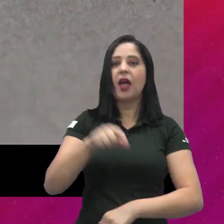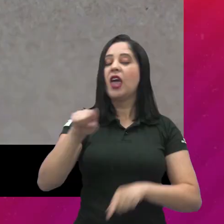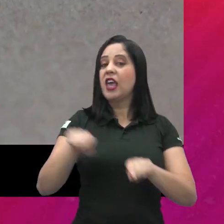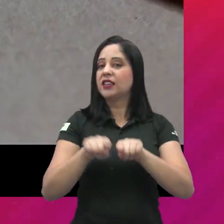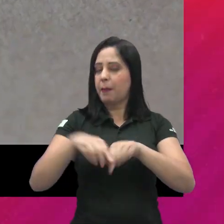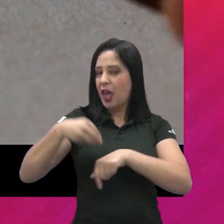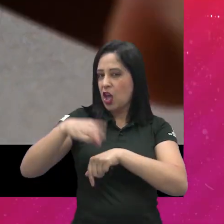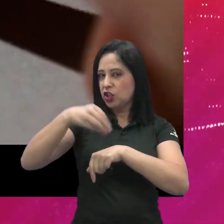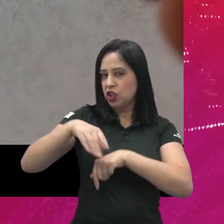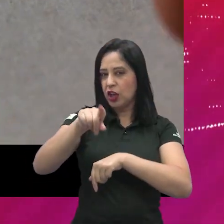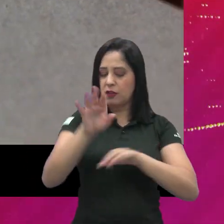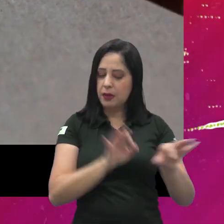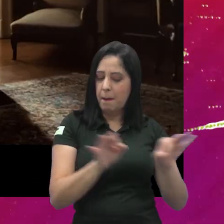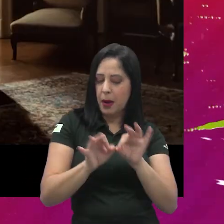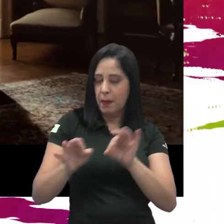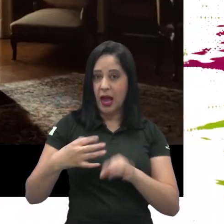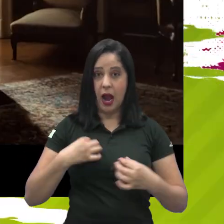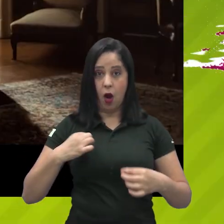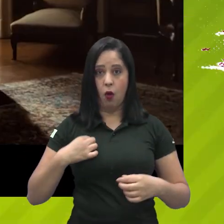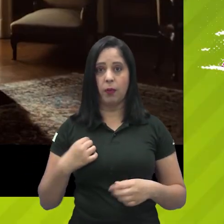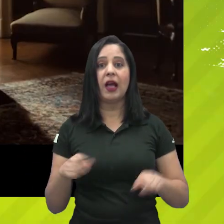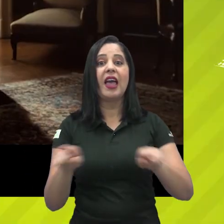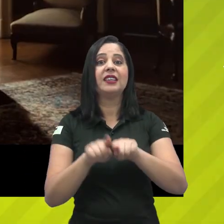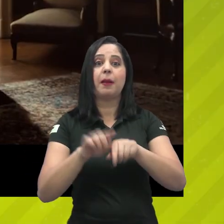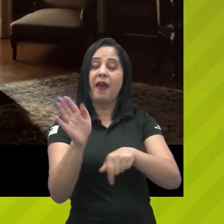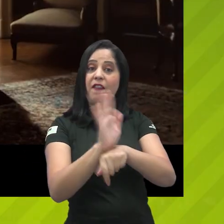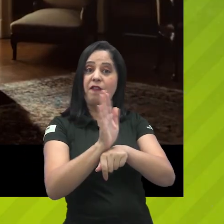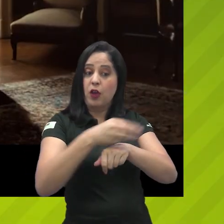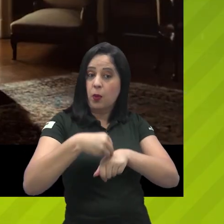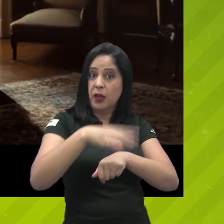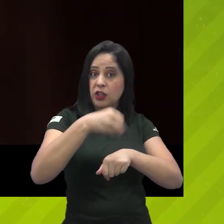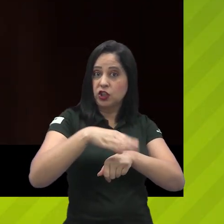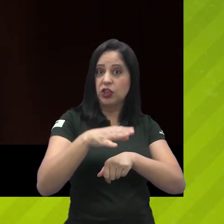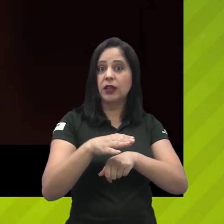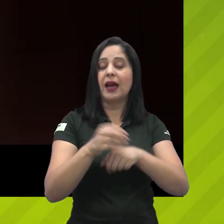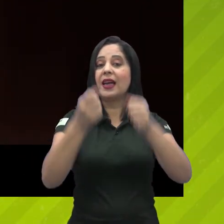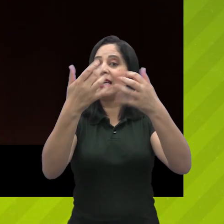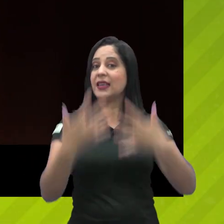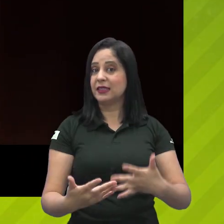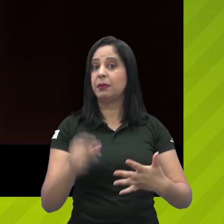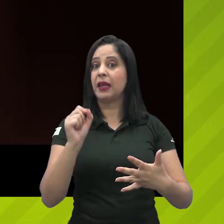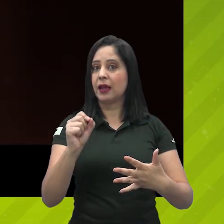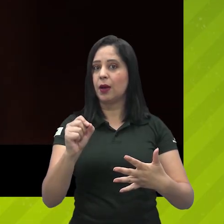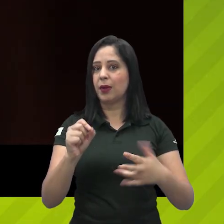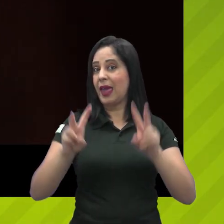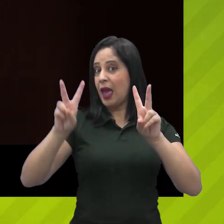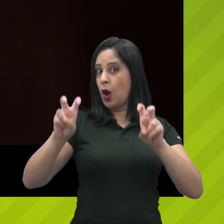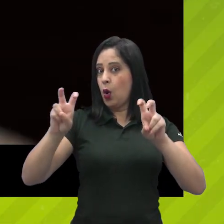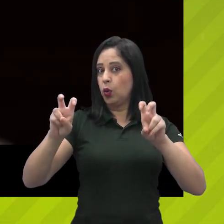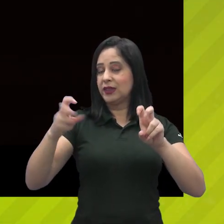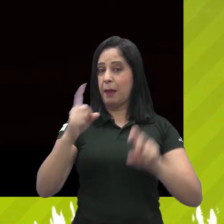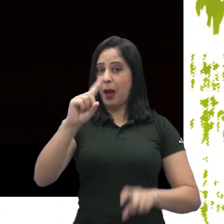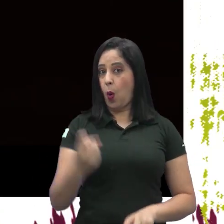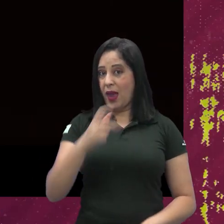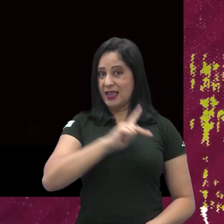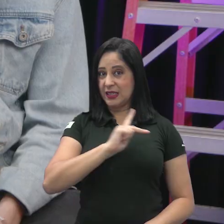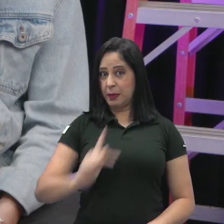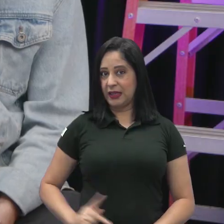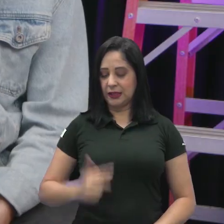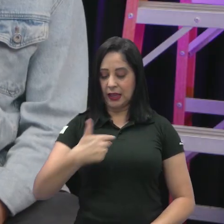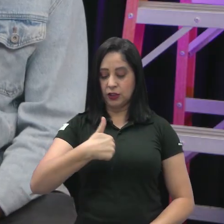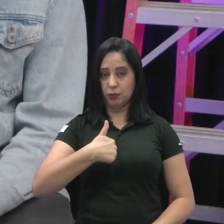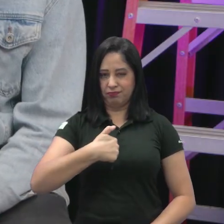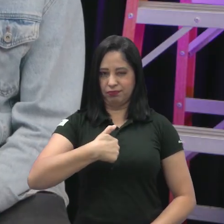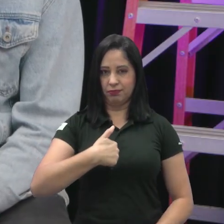você, cinéfilo de plantão, Sessão Pipoca de hoje traz o review de Getúlio, um drama intenso que mostra os últimos dias do presidente.